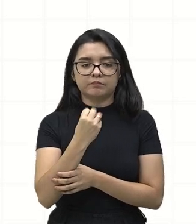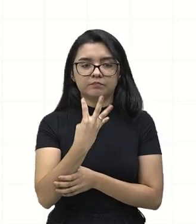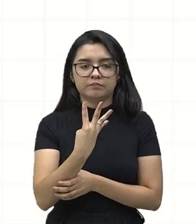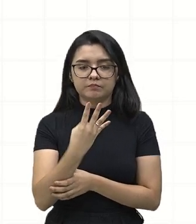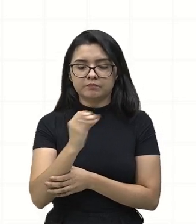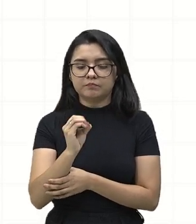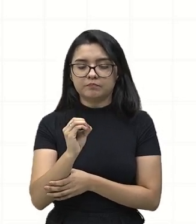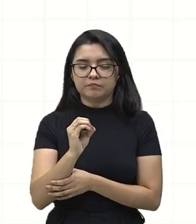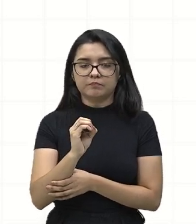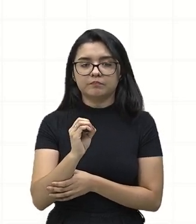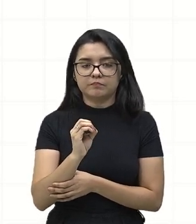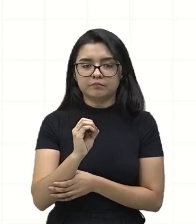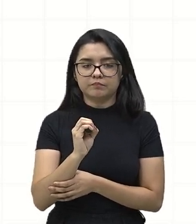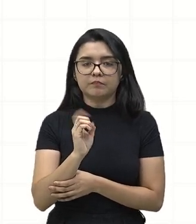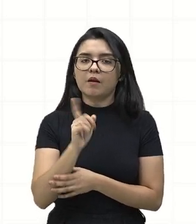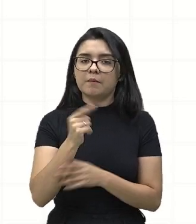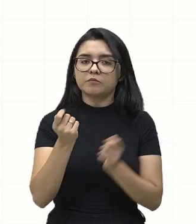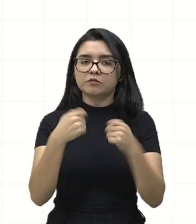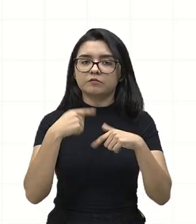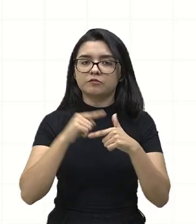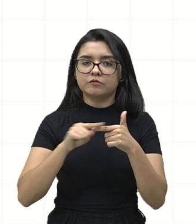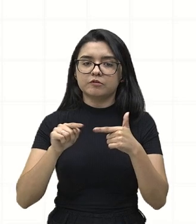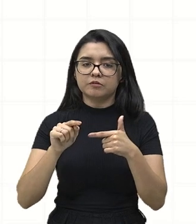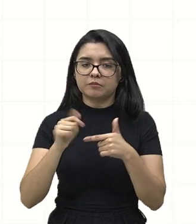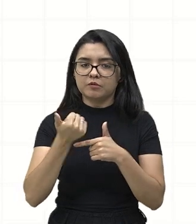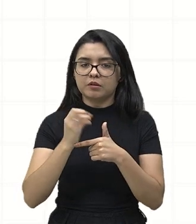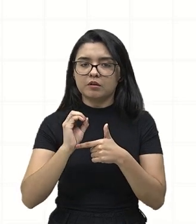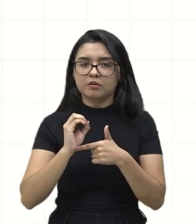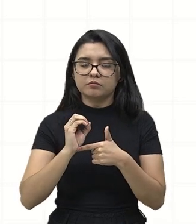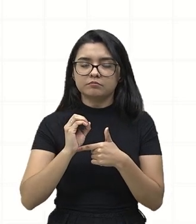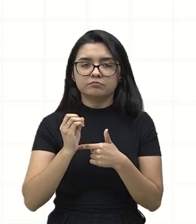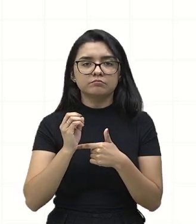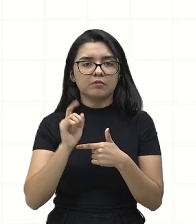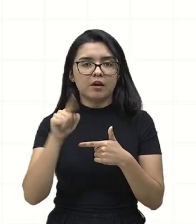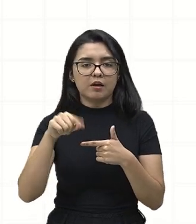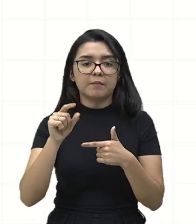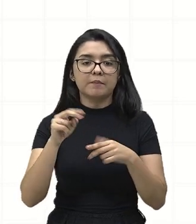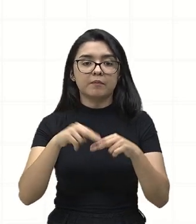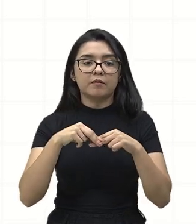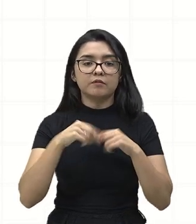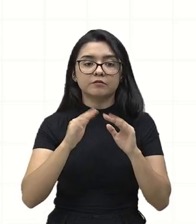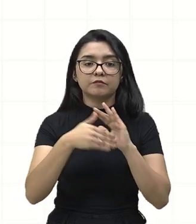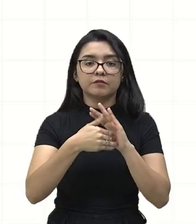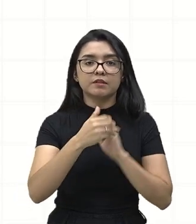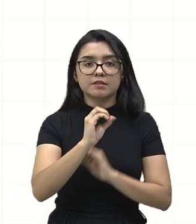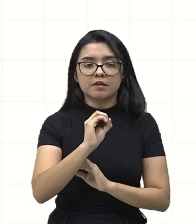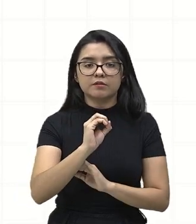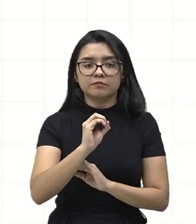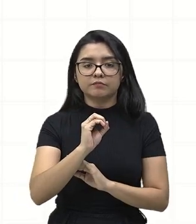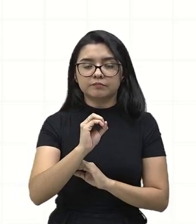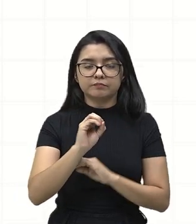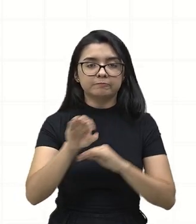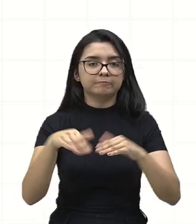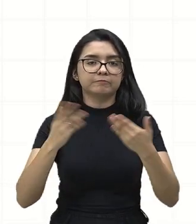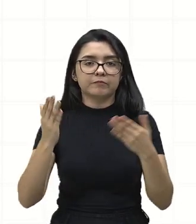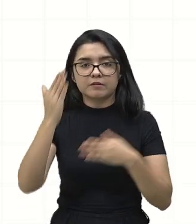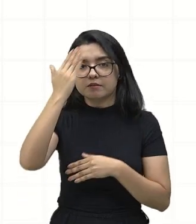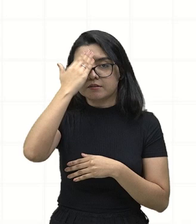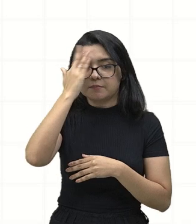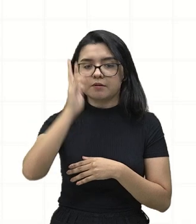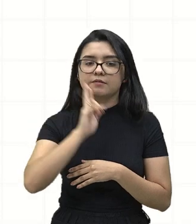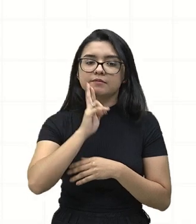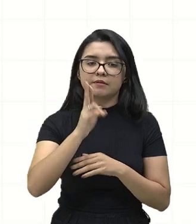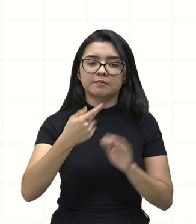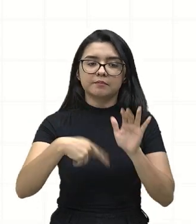2.840, ele é divisível por 10? É, porque termina em 0. E a gente já sabe o